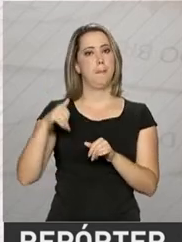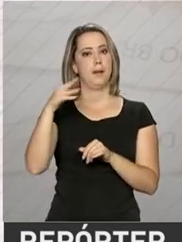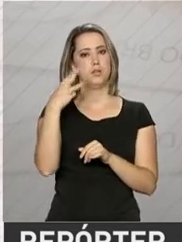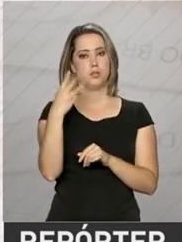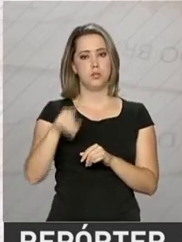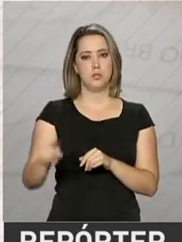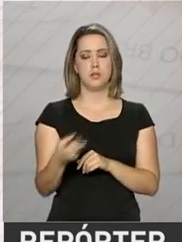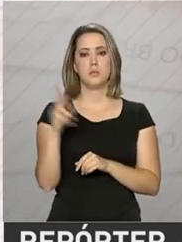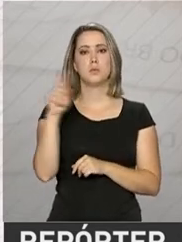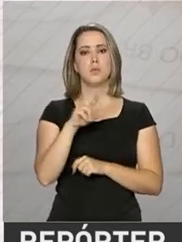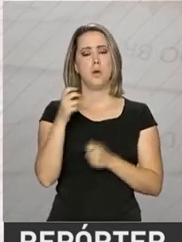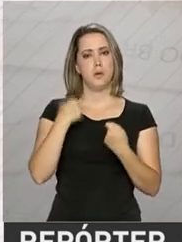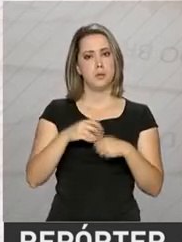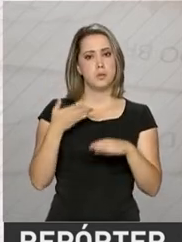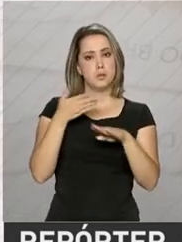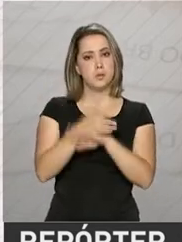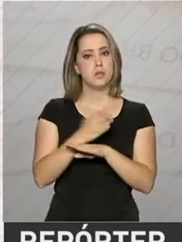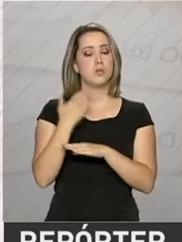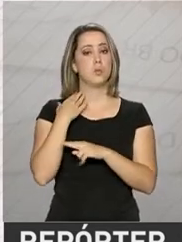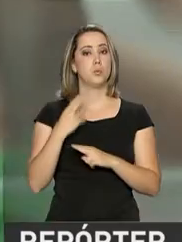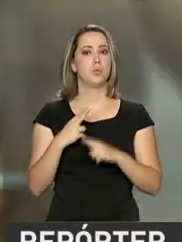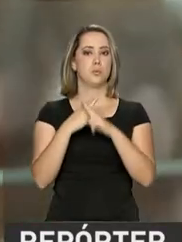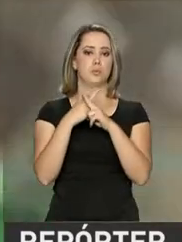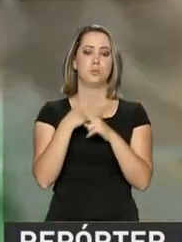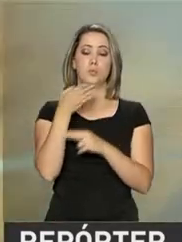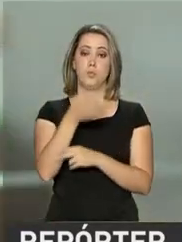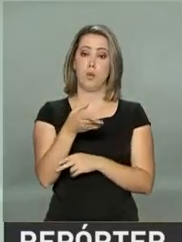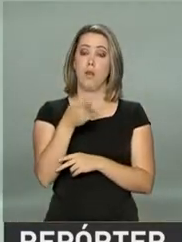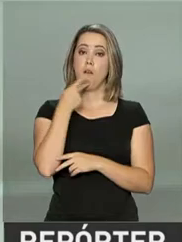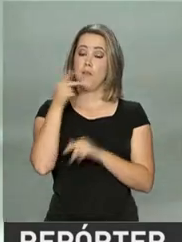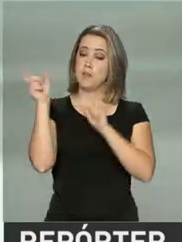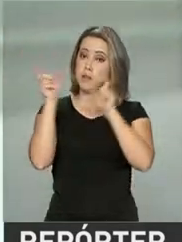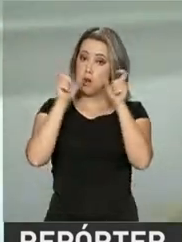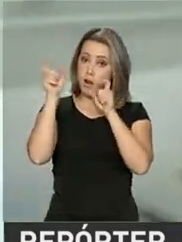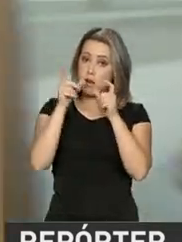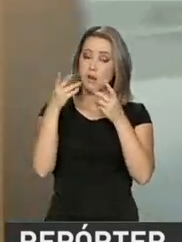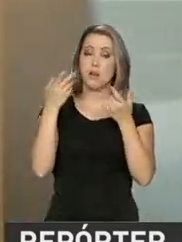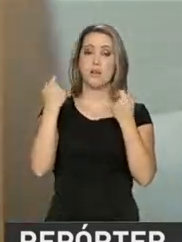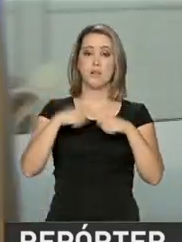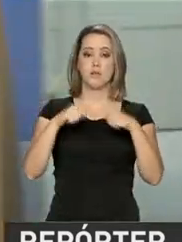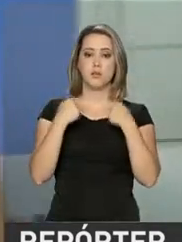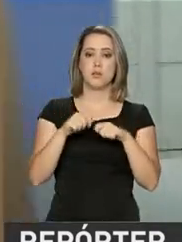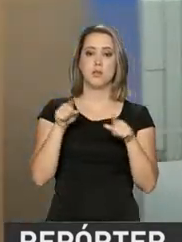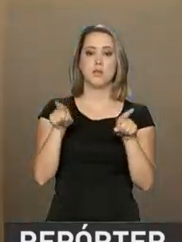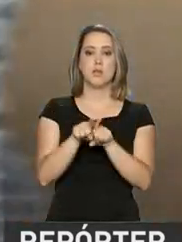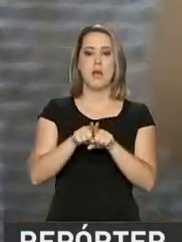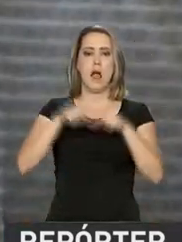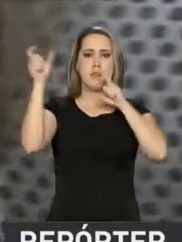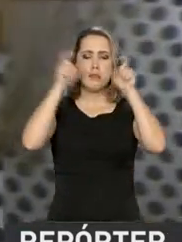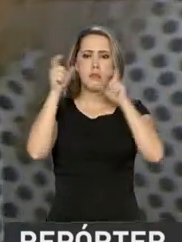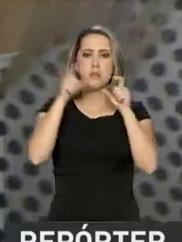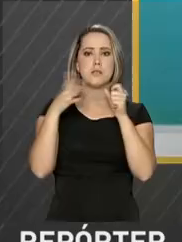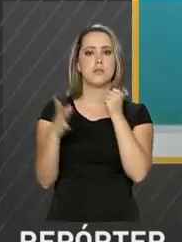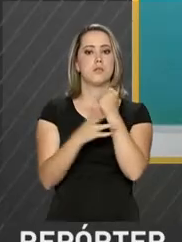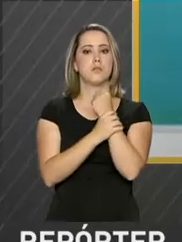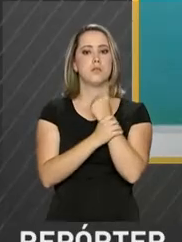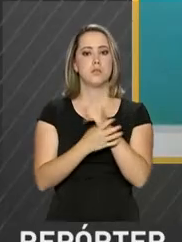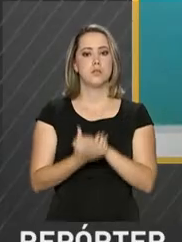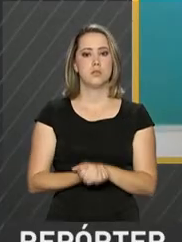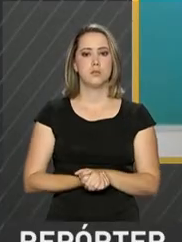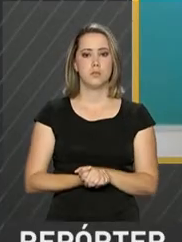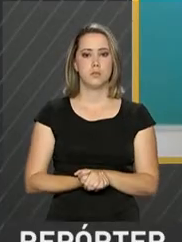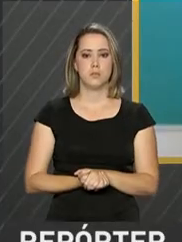é preciso ir a uma agência da Caixa para sacar o dinheiro. A Caixa alerta ainda quem for sacar o dinheiro a ter muita atenção à segurança. Se